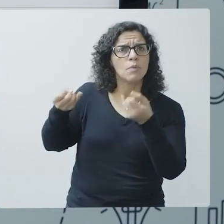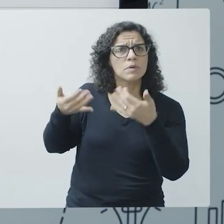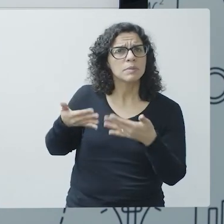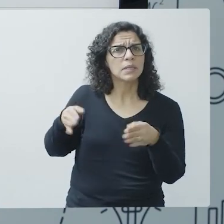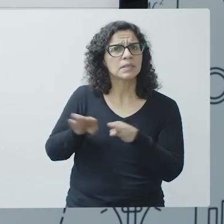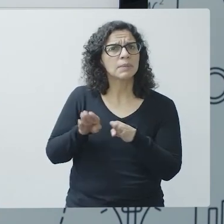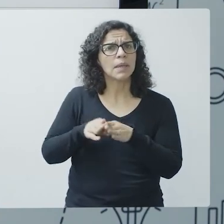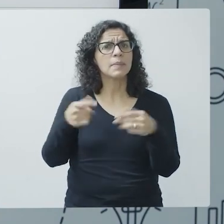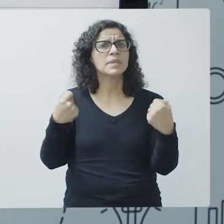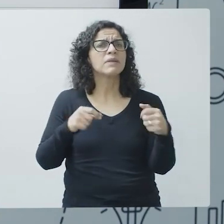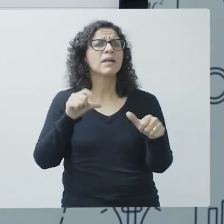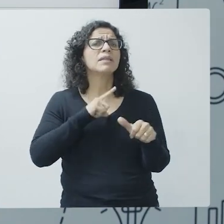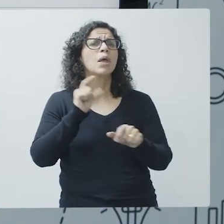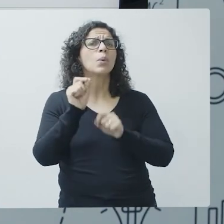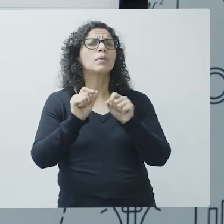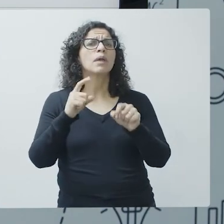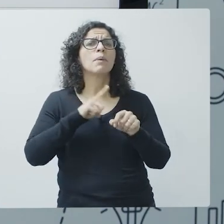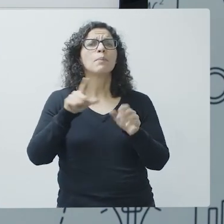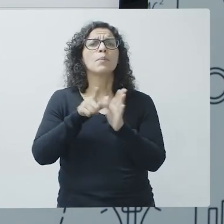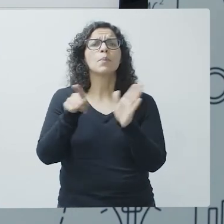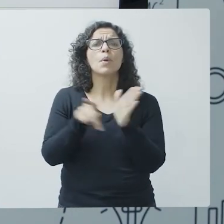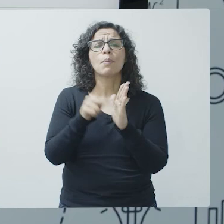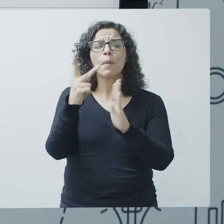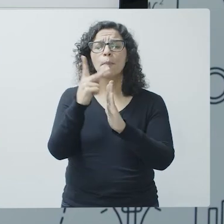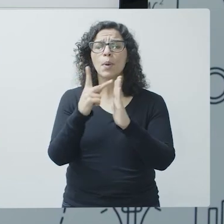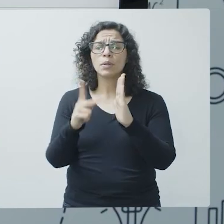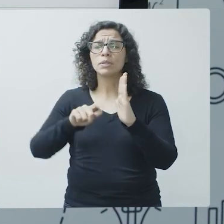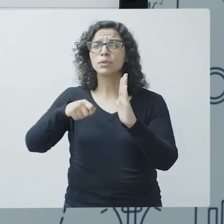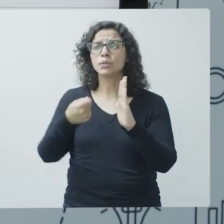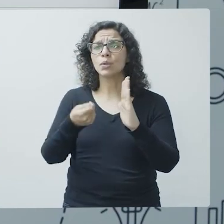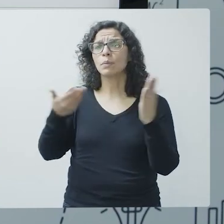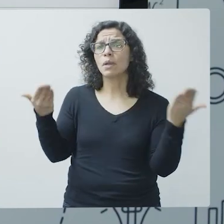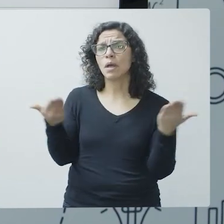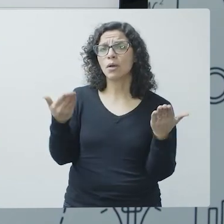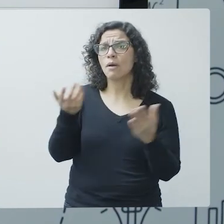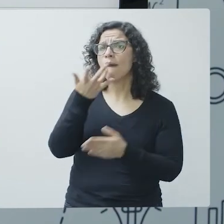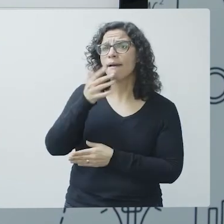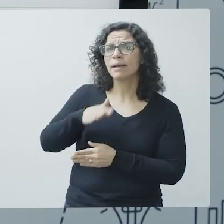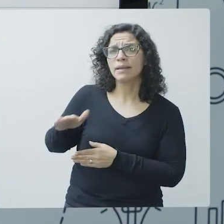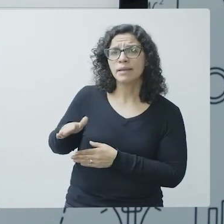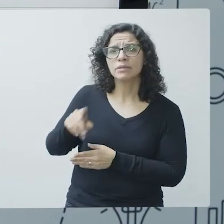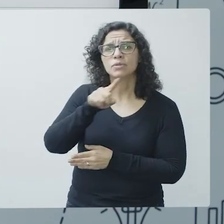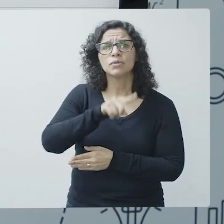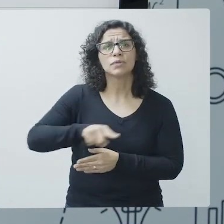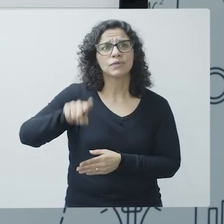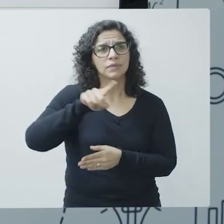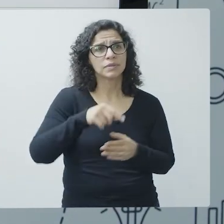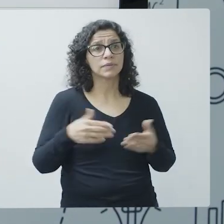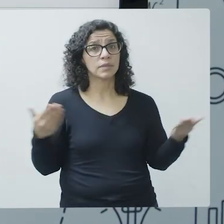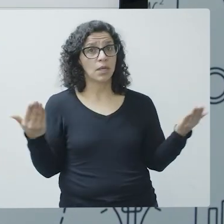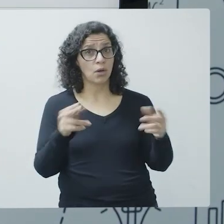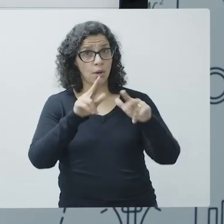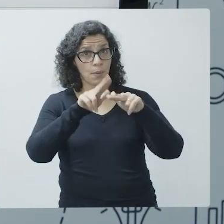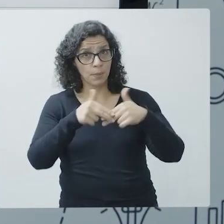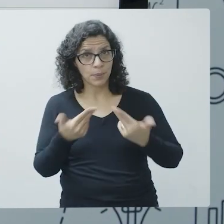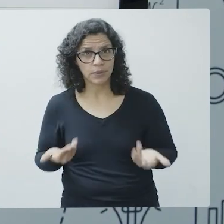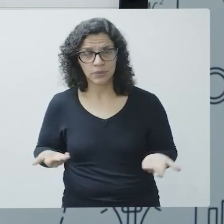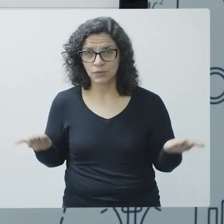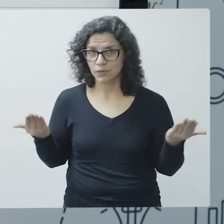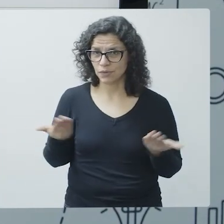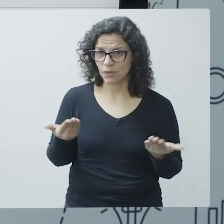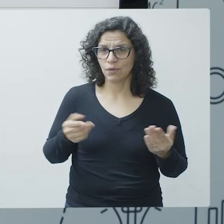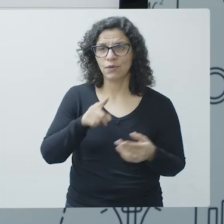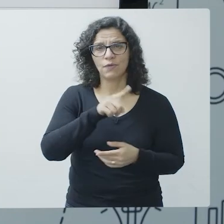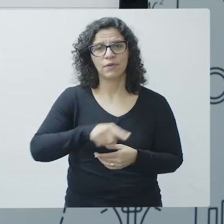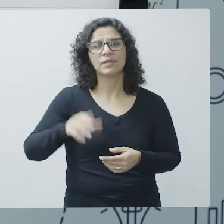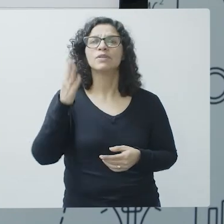O que deveria ter nesse poema sobre a infância de vocês? E por isso,